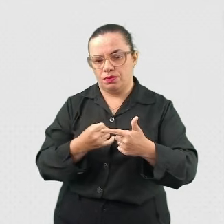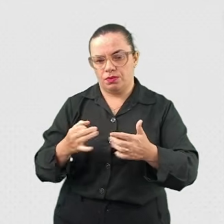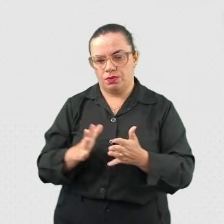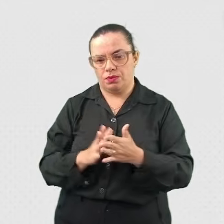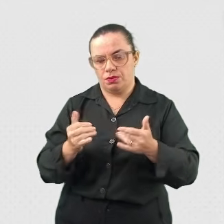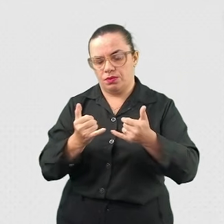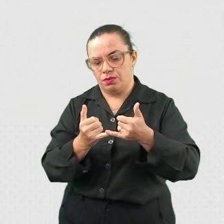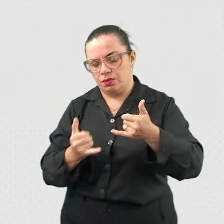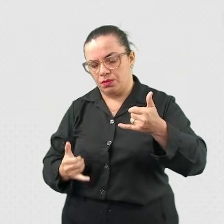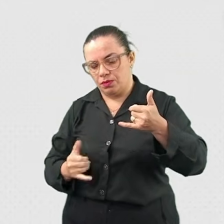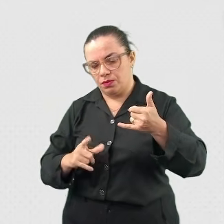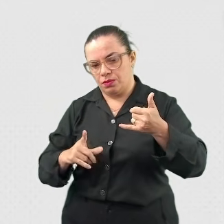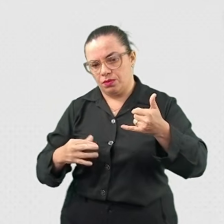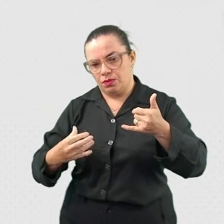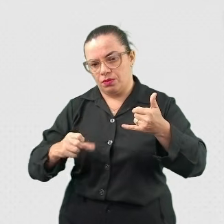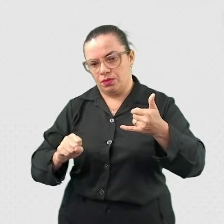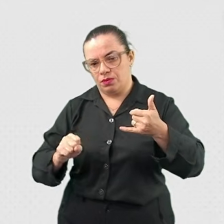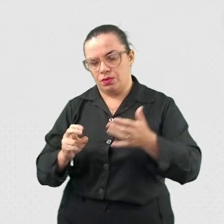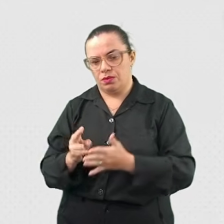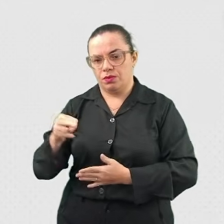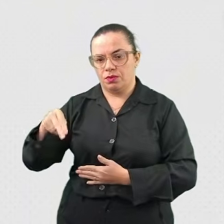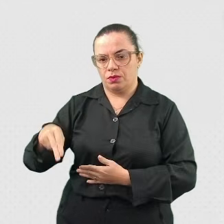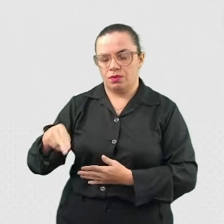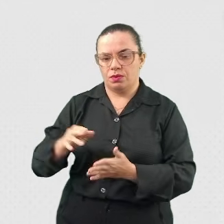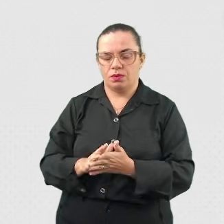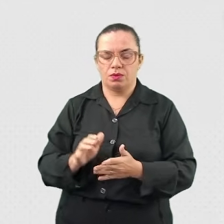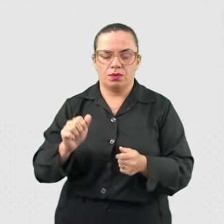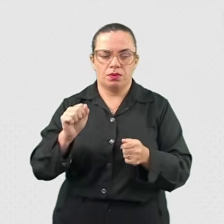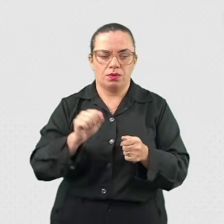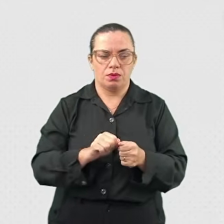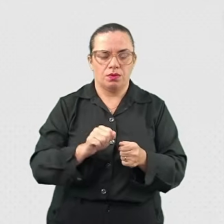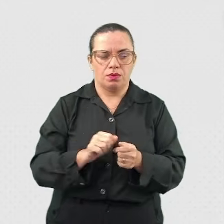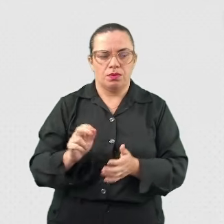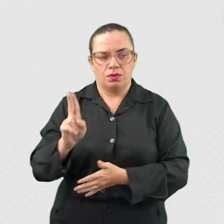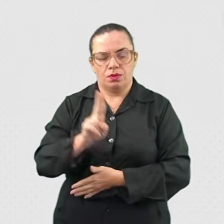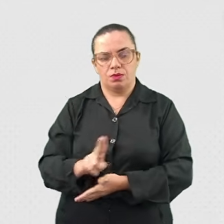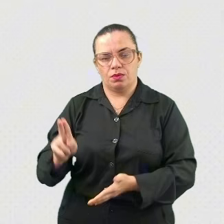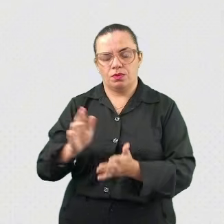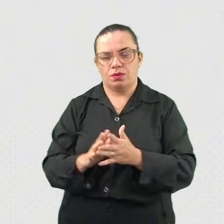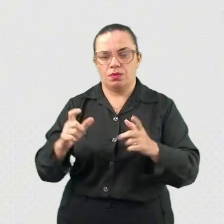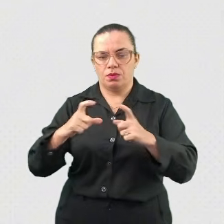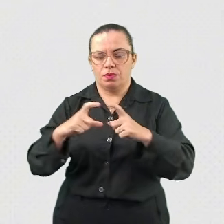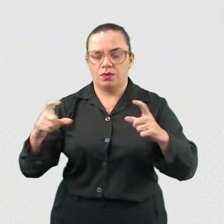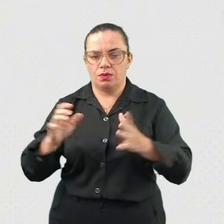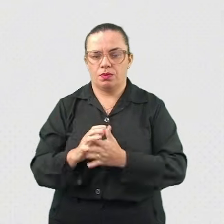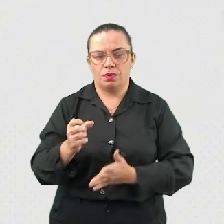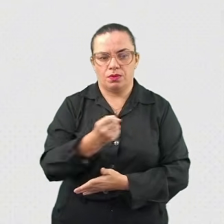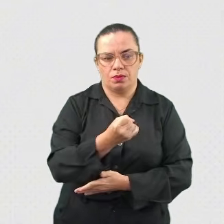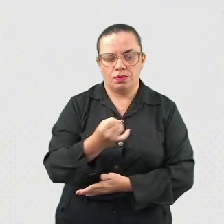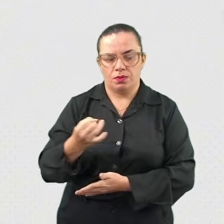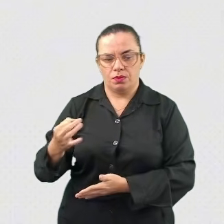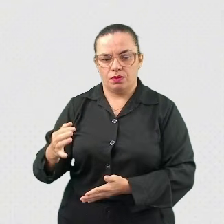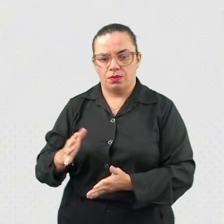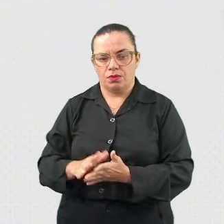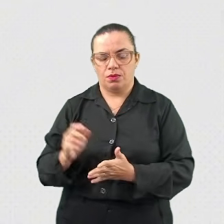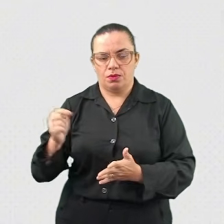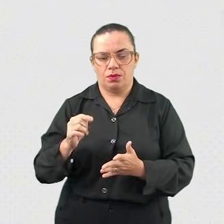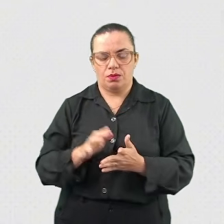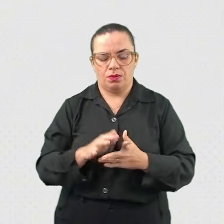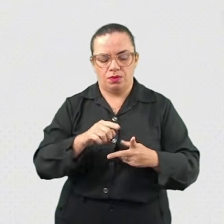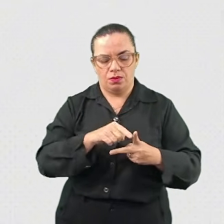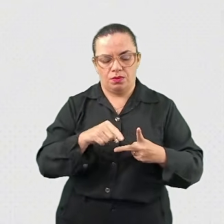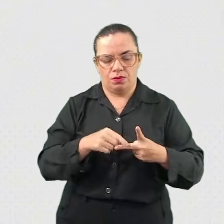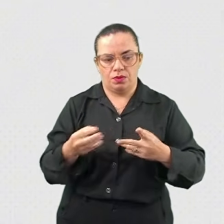lados, n, certo? Se eu fizer isso, aplicar essa fórmula, eu vou encontrar quanto equivale cada ângulo interno.